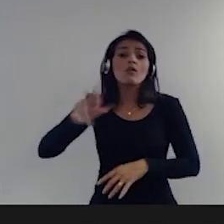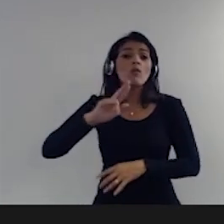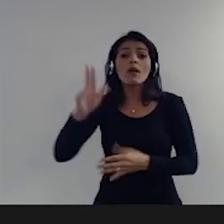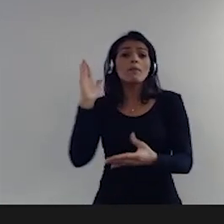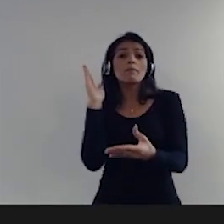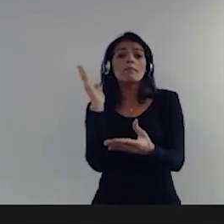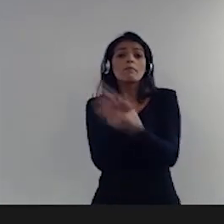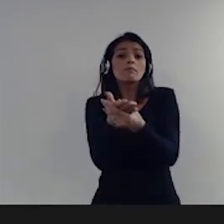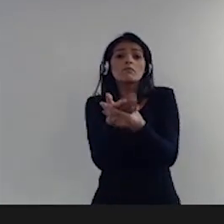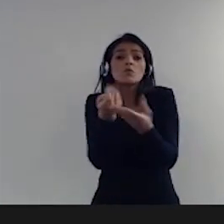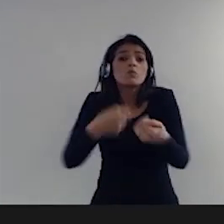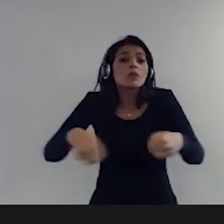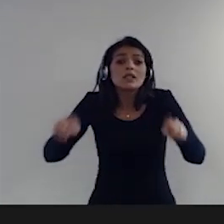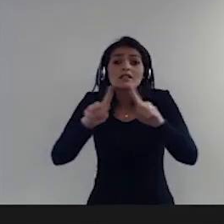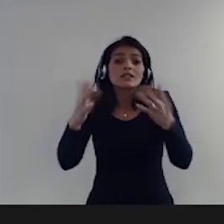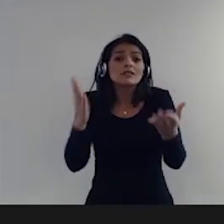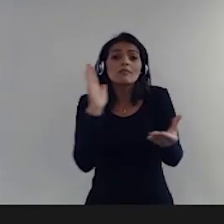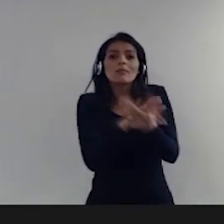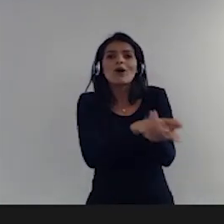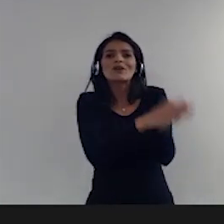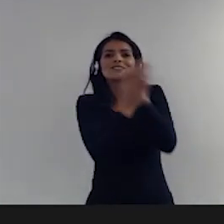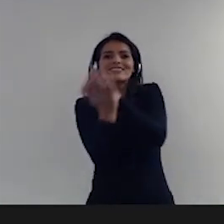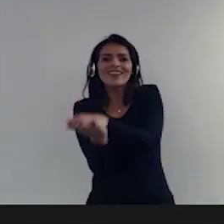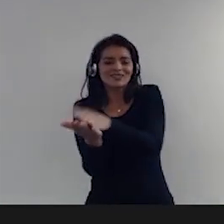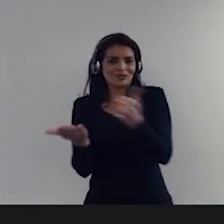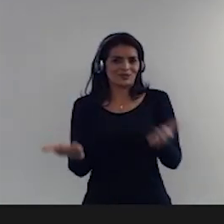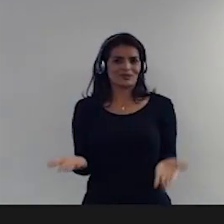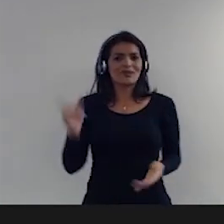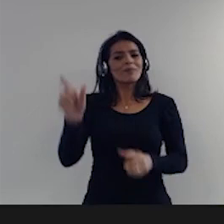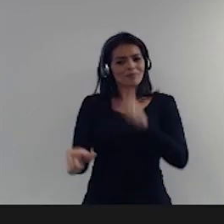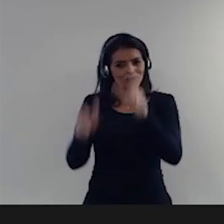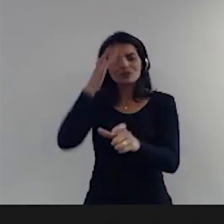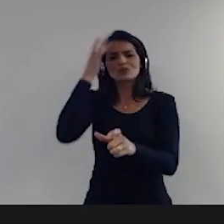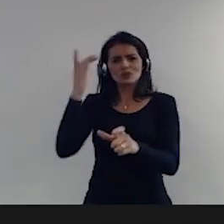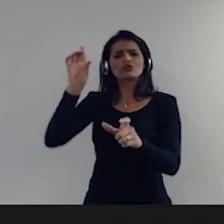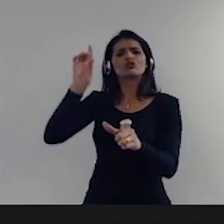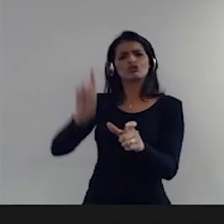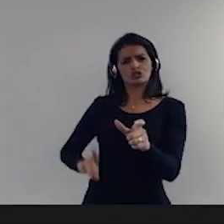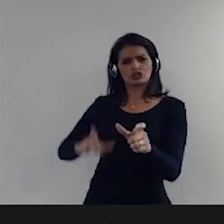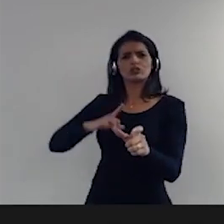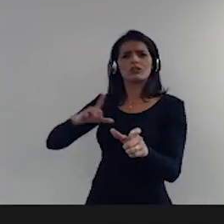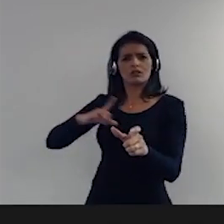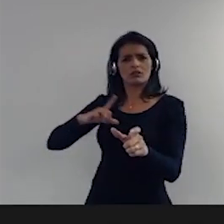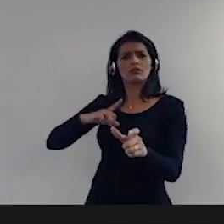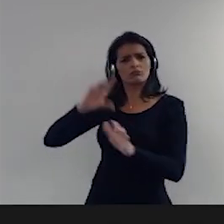seja, não existia conflito, em tese, essas pessoas têm direito, mas